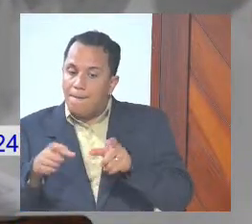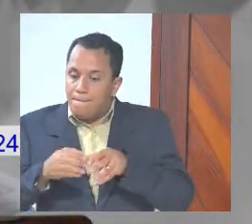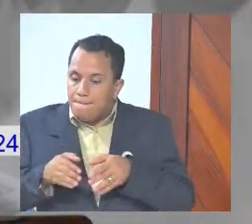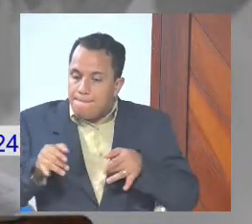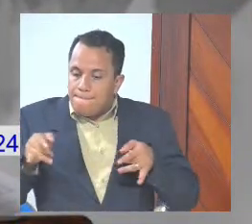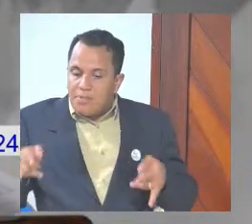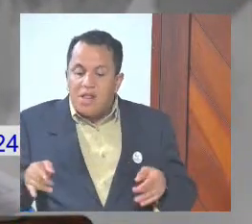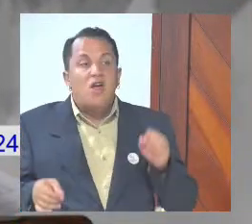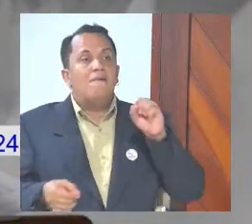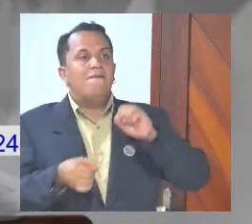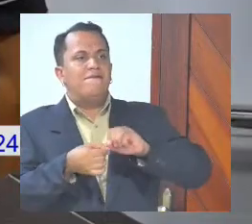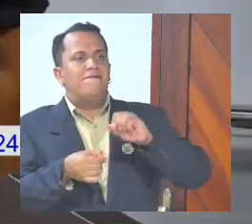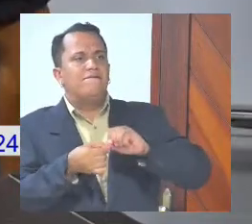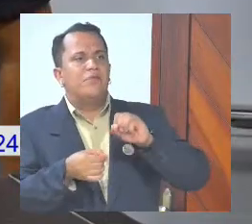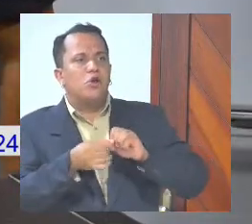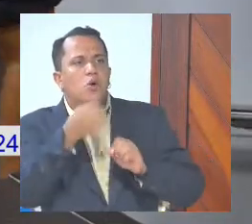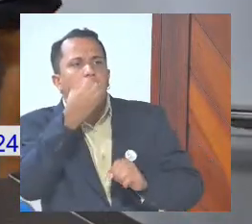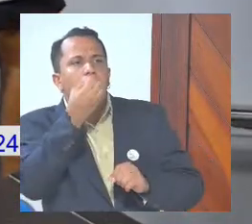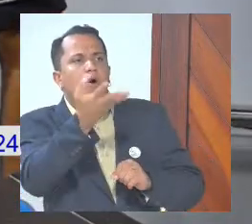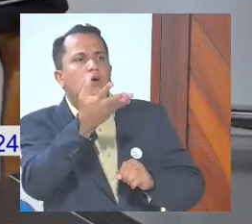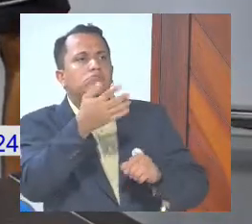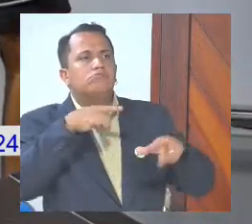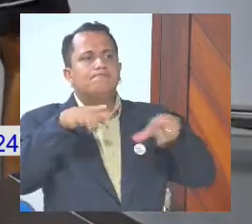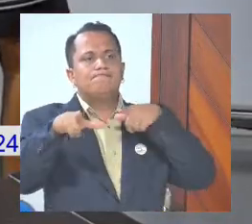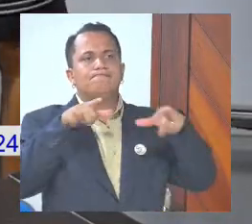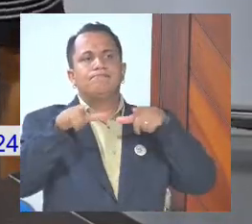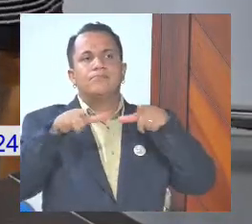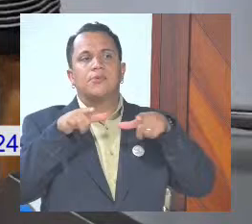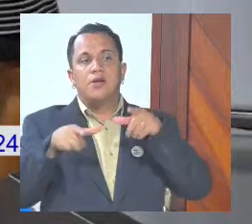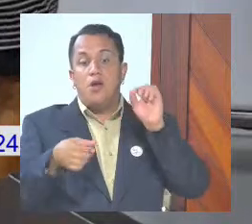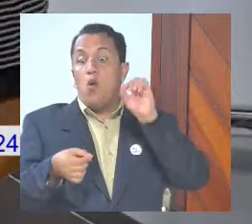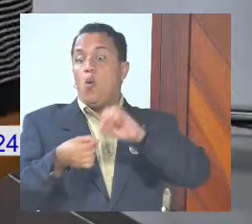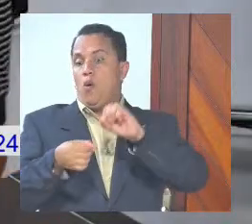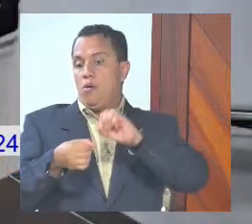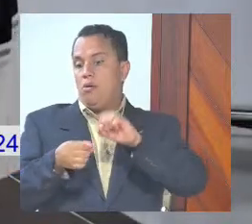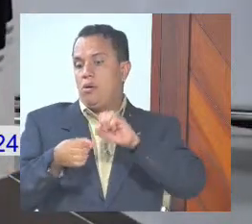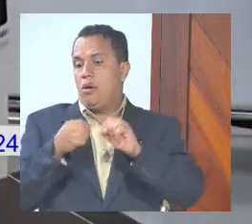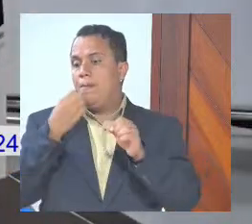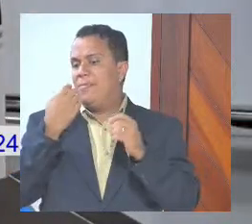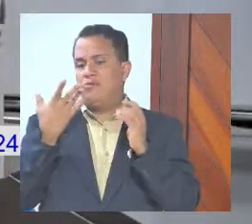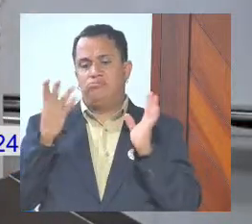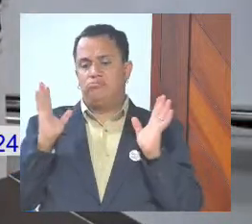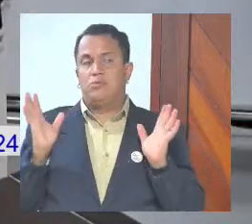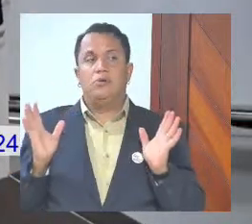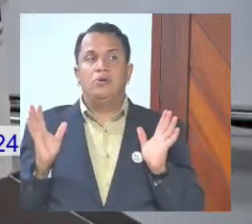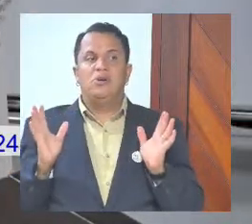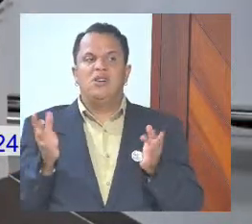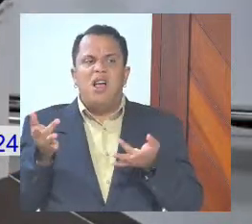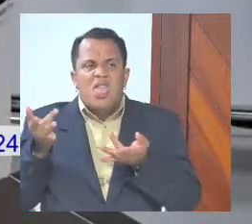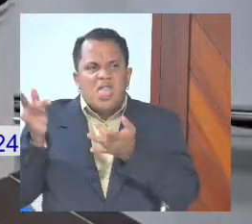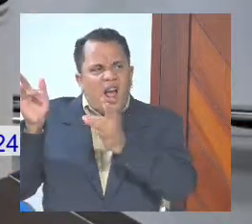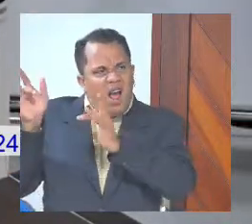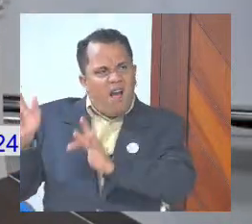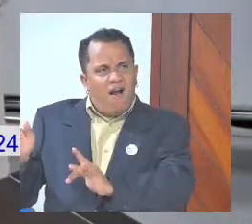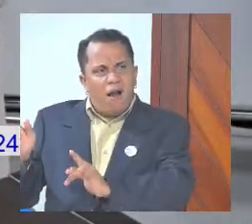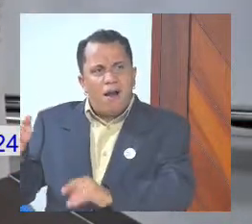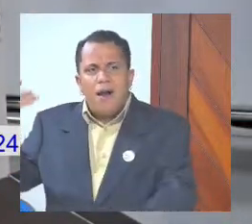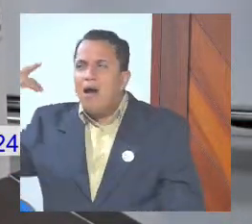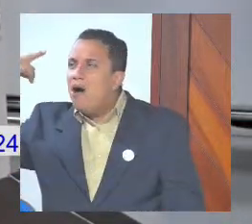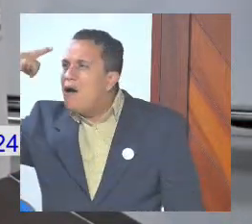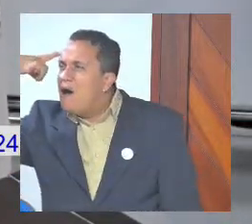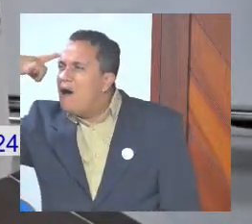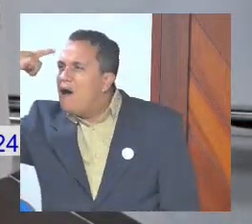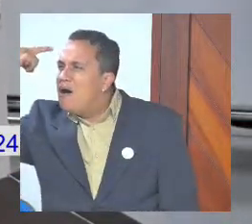excelências, façam um bom trabalho. Façam um bom trabalho. Não deixe que a